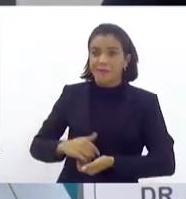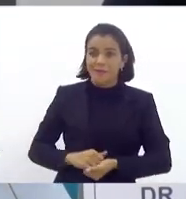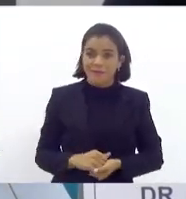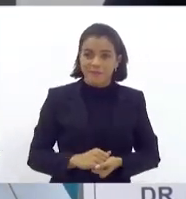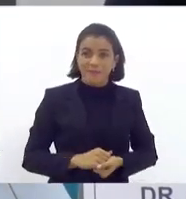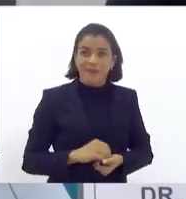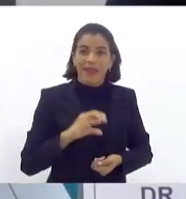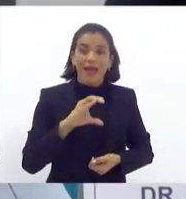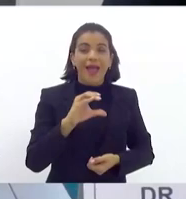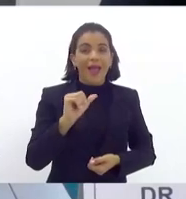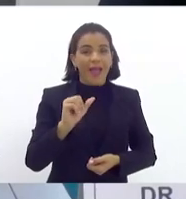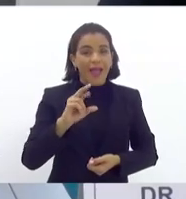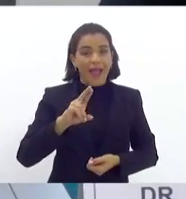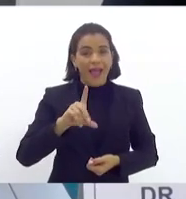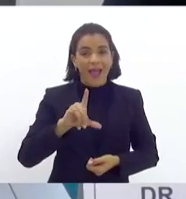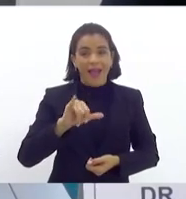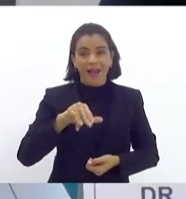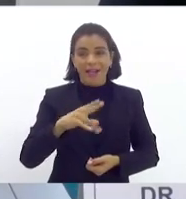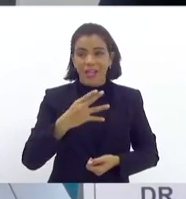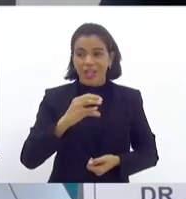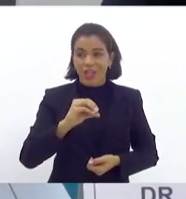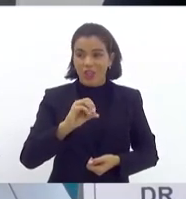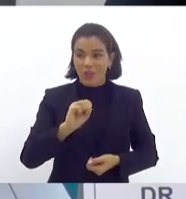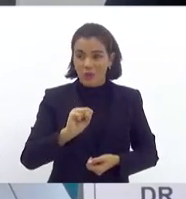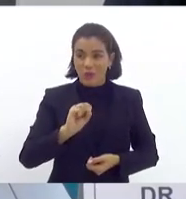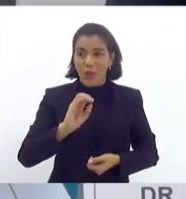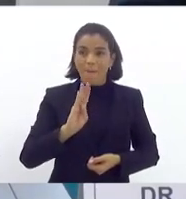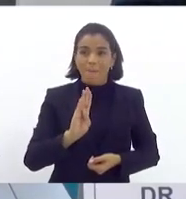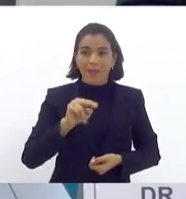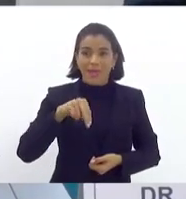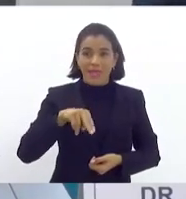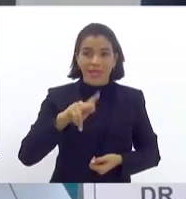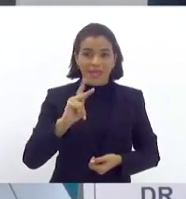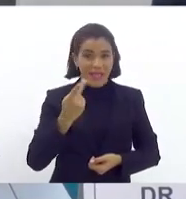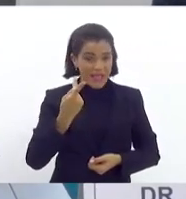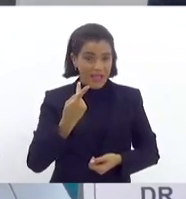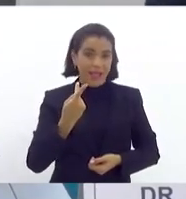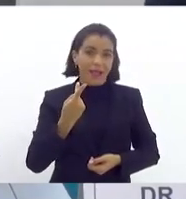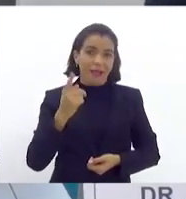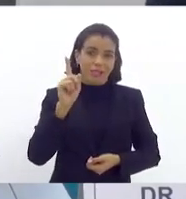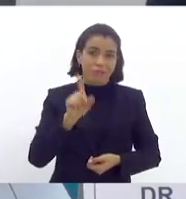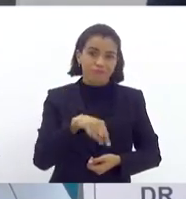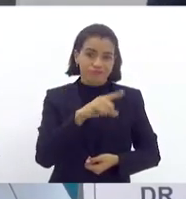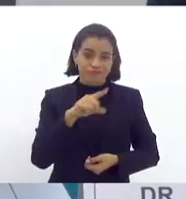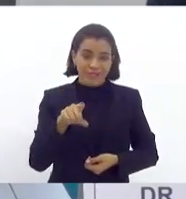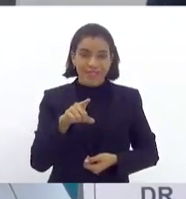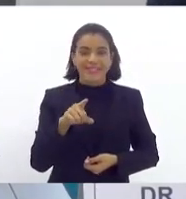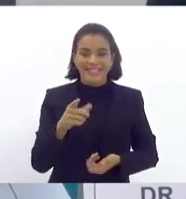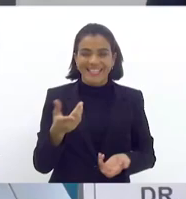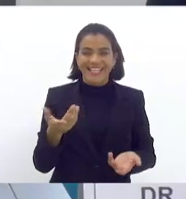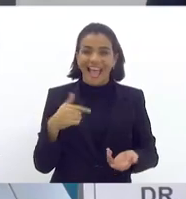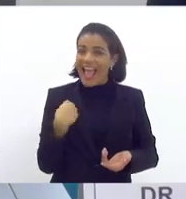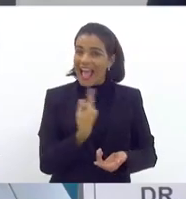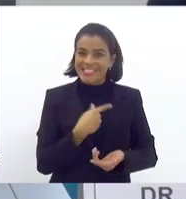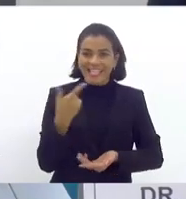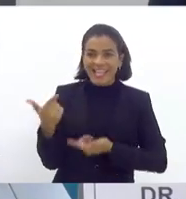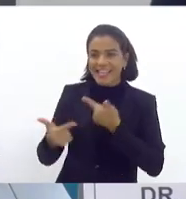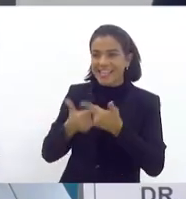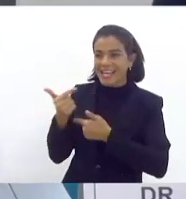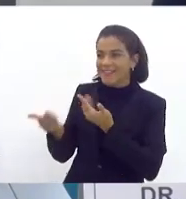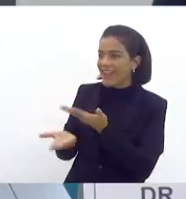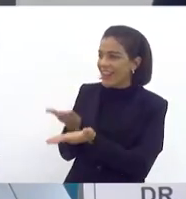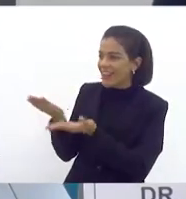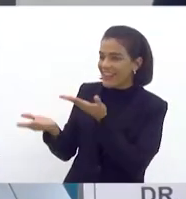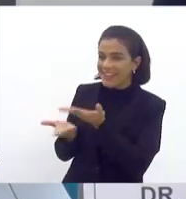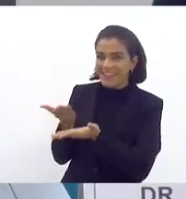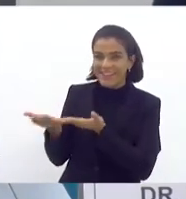Carlinhos BNH. E apesar do BNH ter sido extinto, né? Não pra gente aqui, né? A gente tá trabalhando pra ele. Enfim,